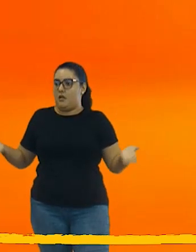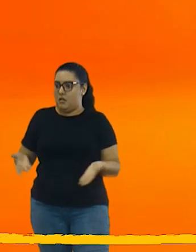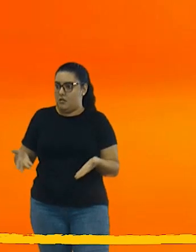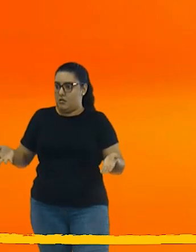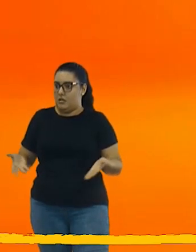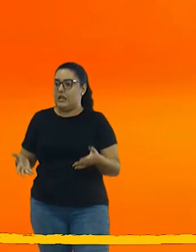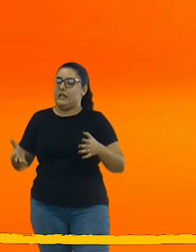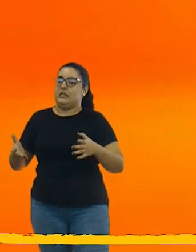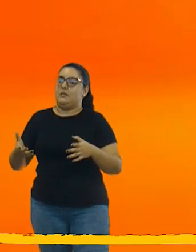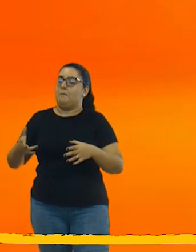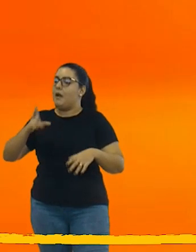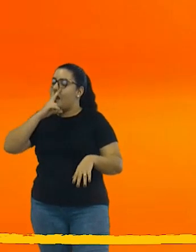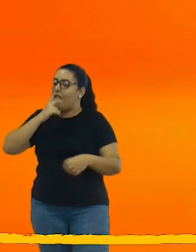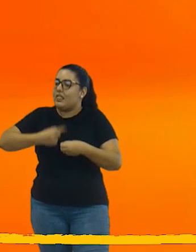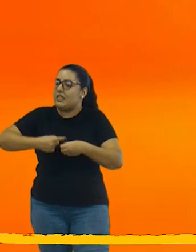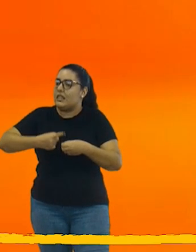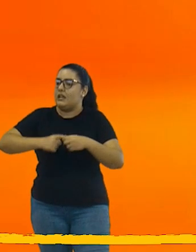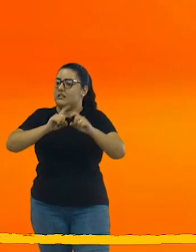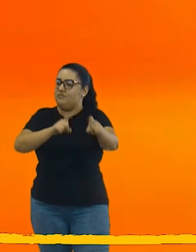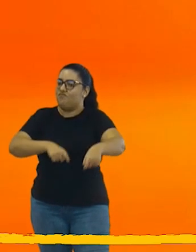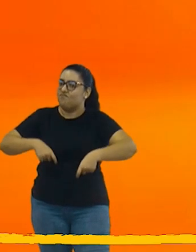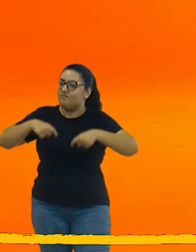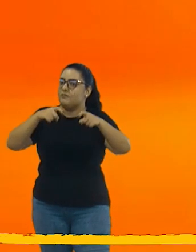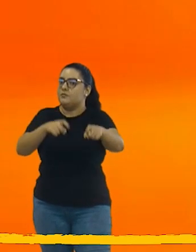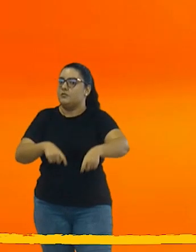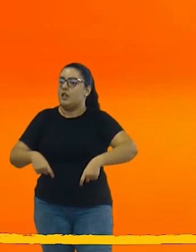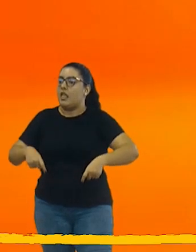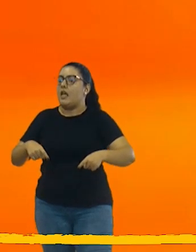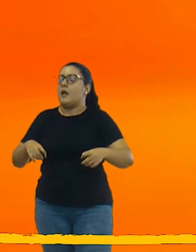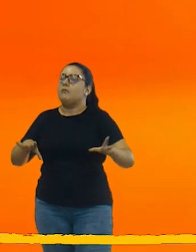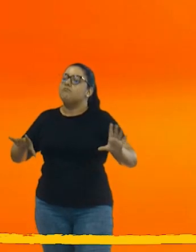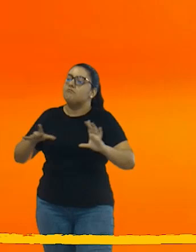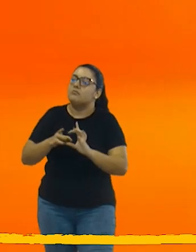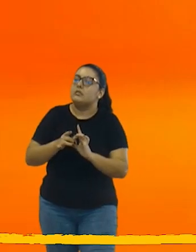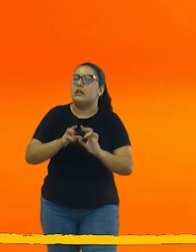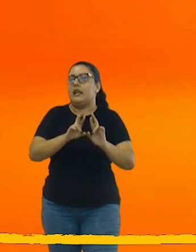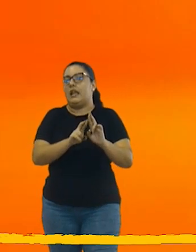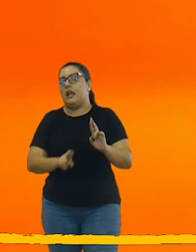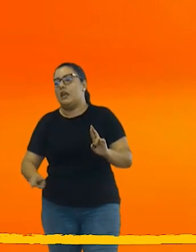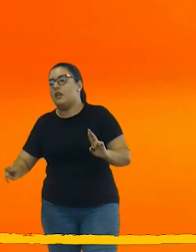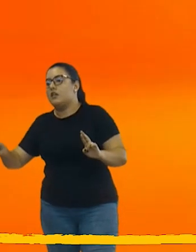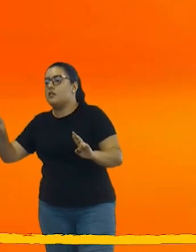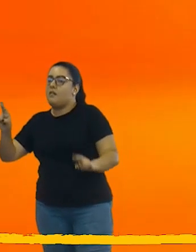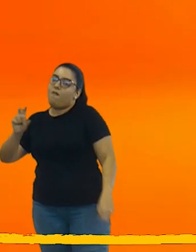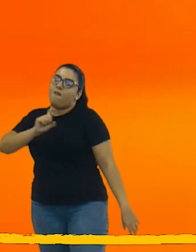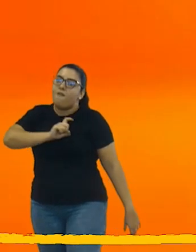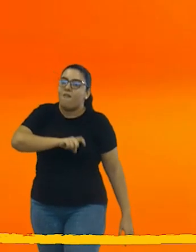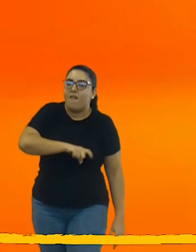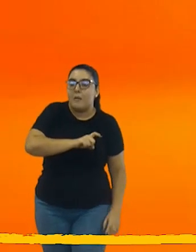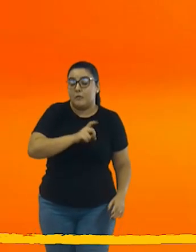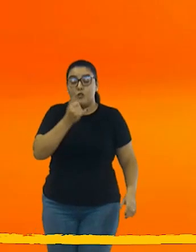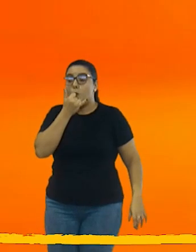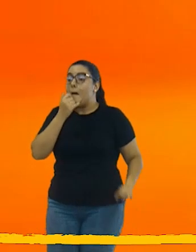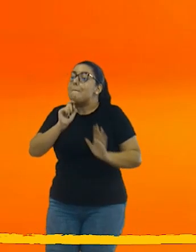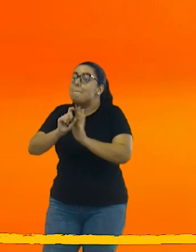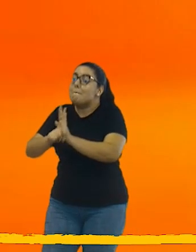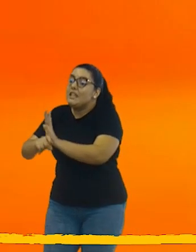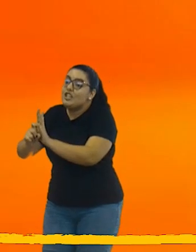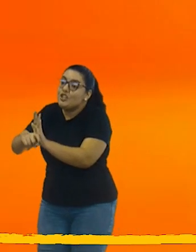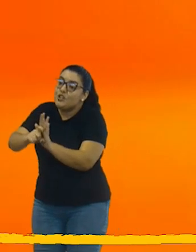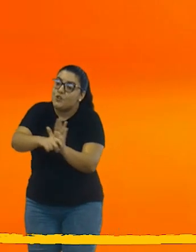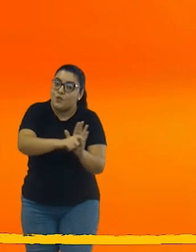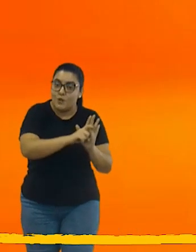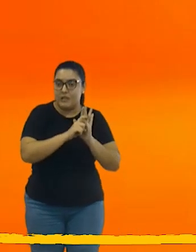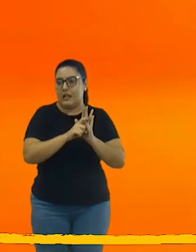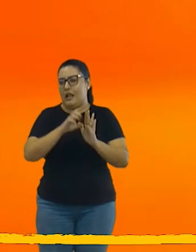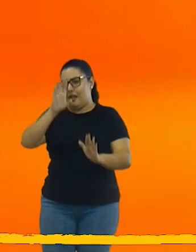assunto sertão, ele se reveste de religiosidade, de misticismo, da